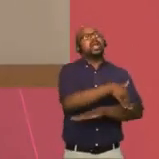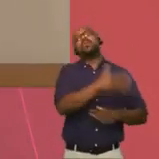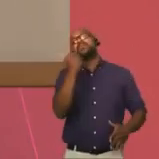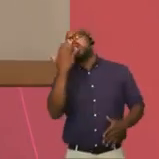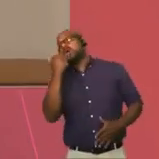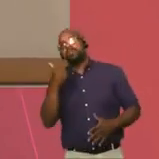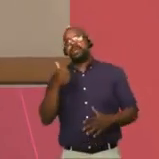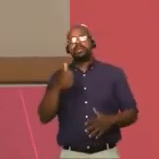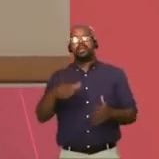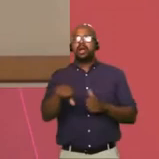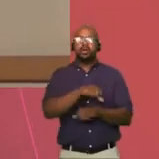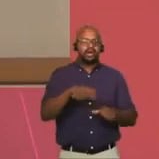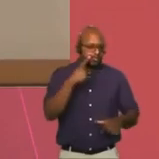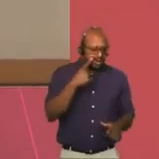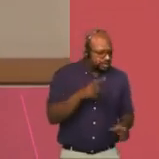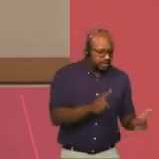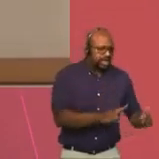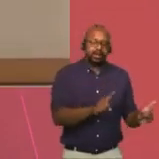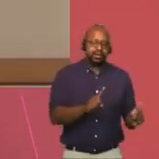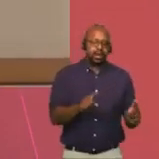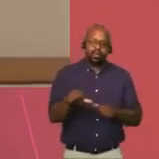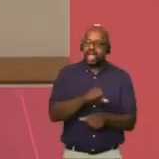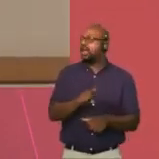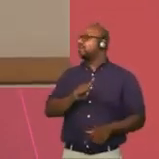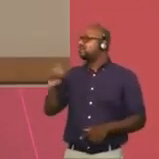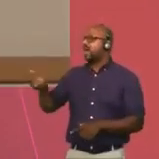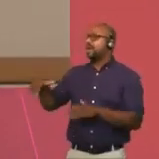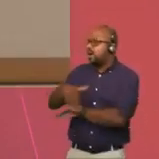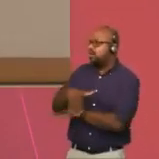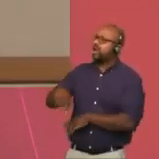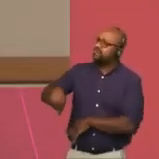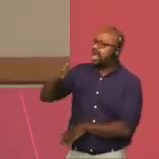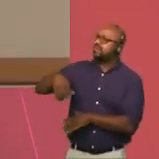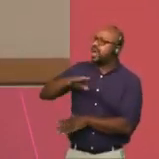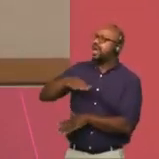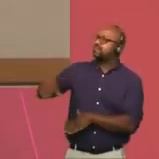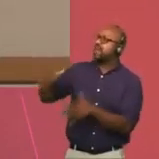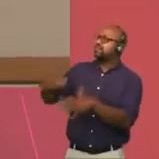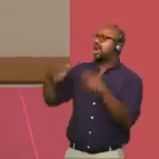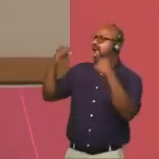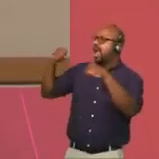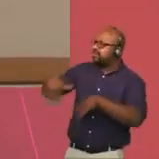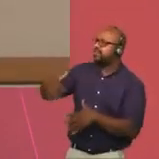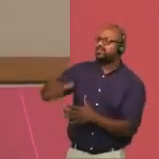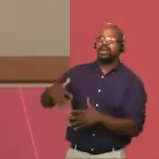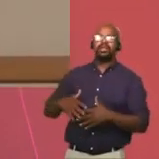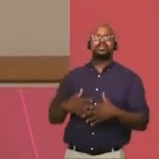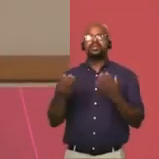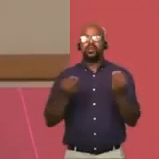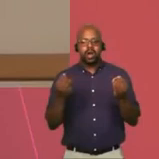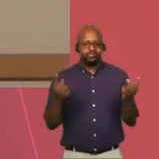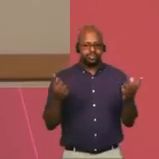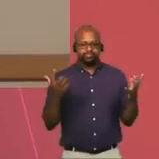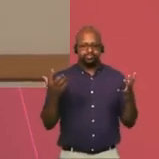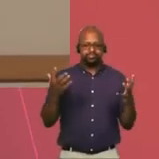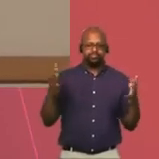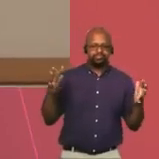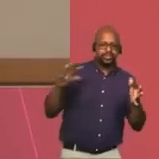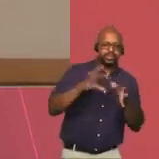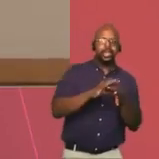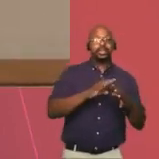e hoje é eles tirando né vai para rua vai jogar bola vai fazer uma atividade física né então como é que a gente consegue a e